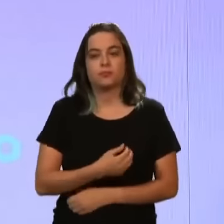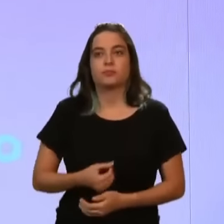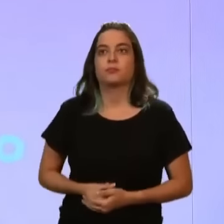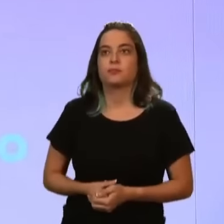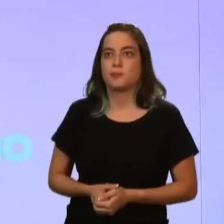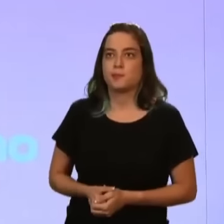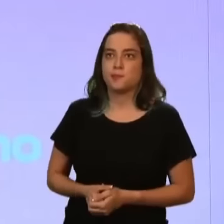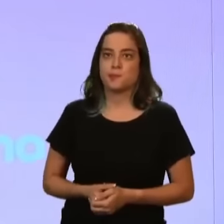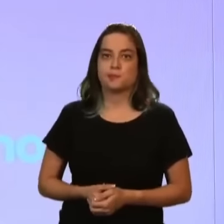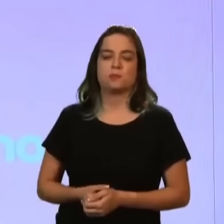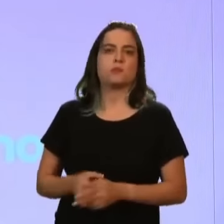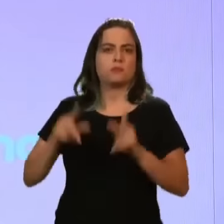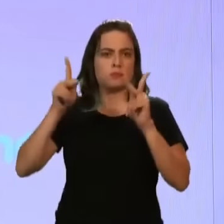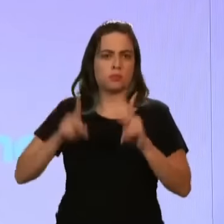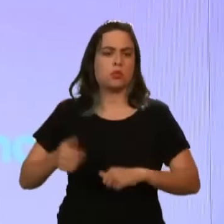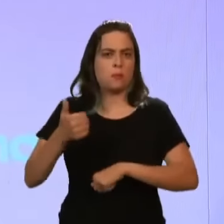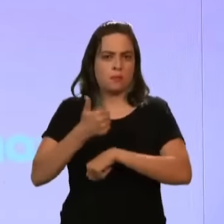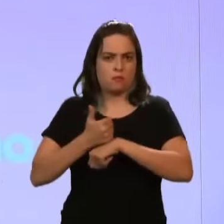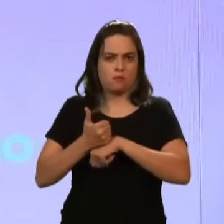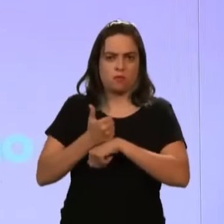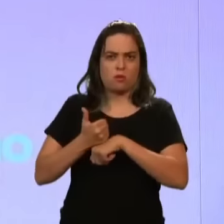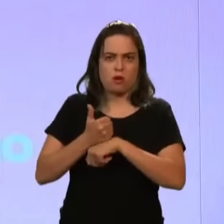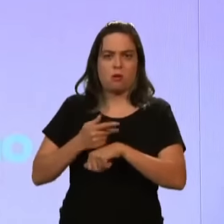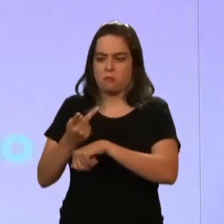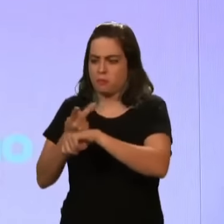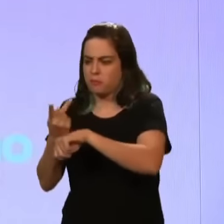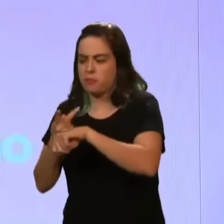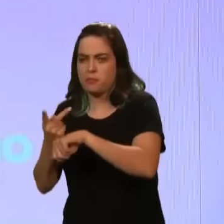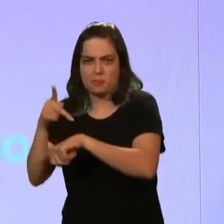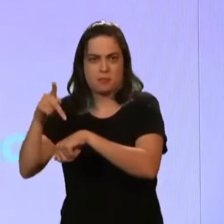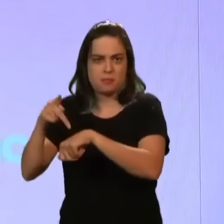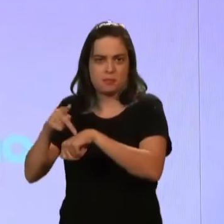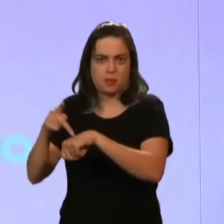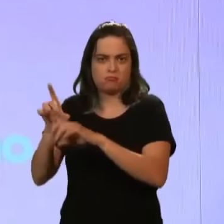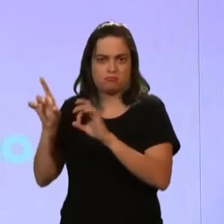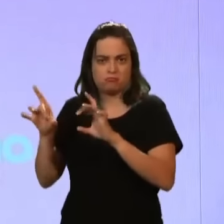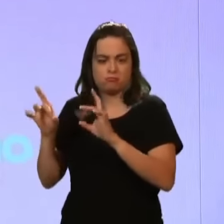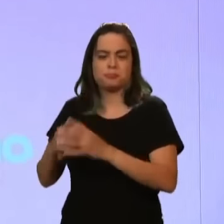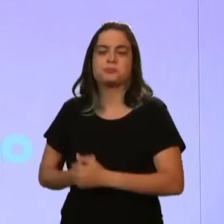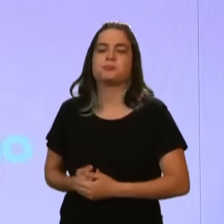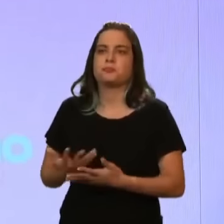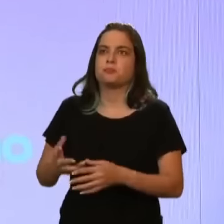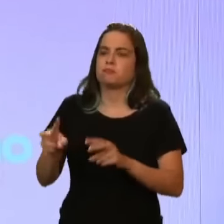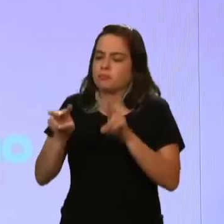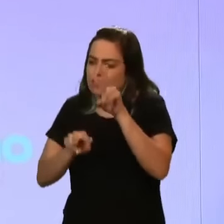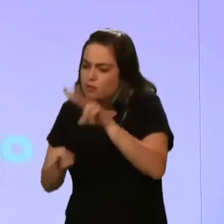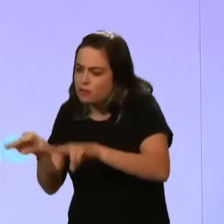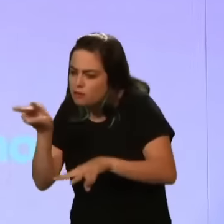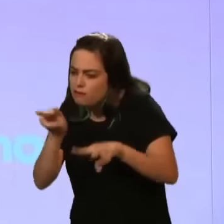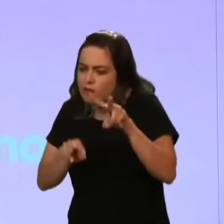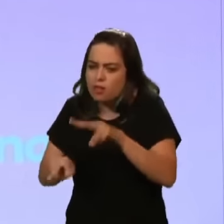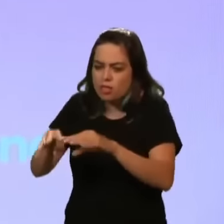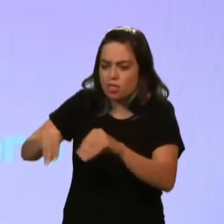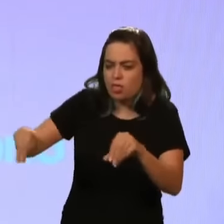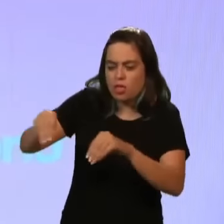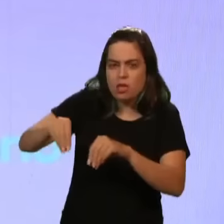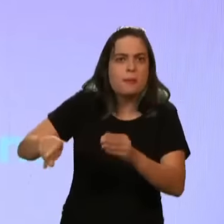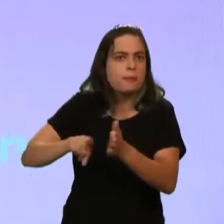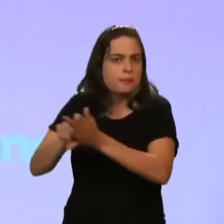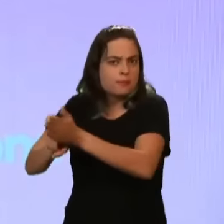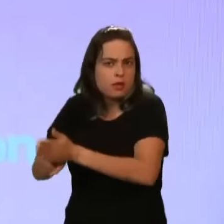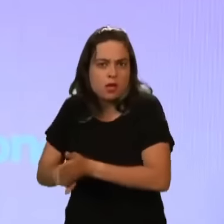Os mineradores que vão procurar as pedras preciosas, eles avaliam os terrenos fazendo também